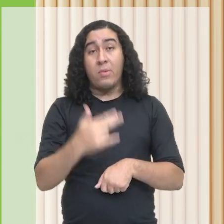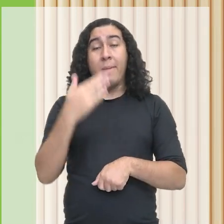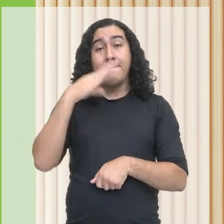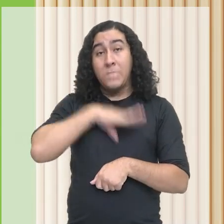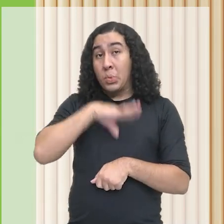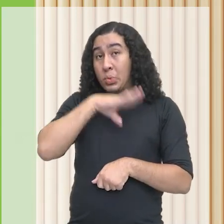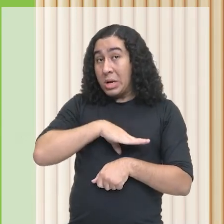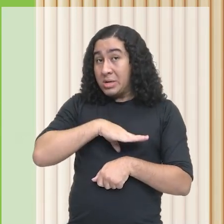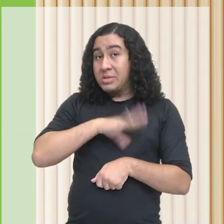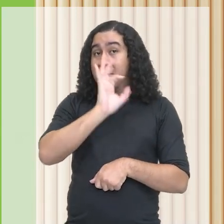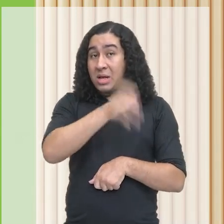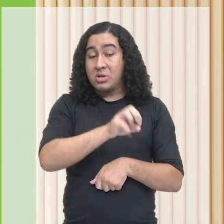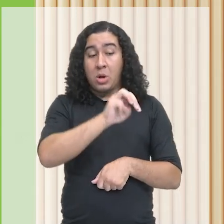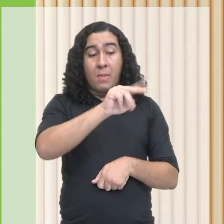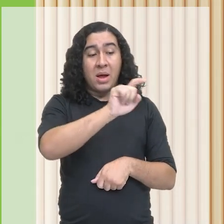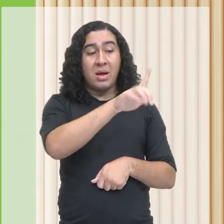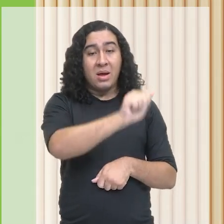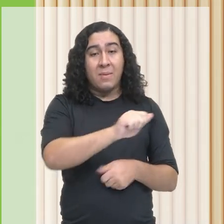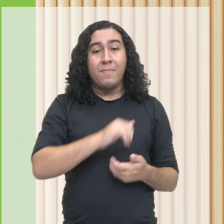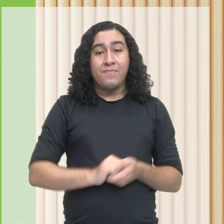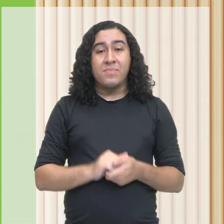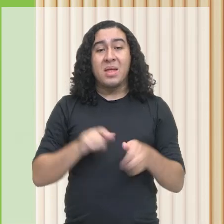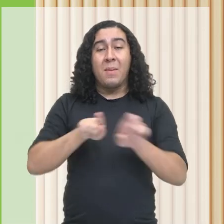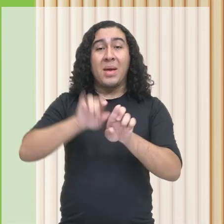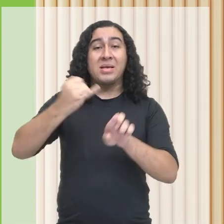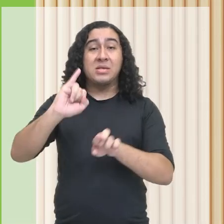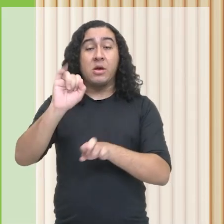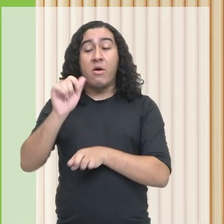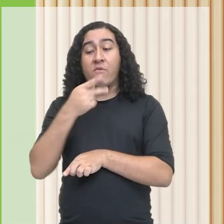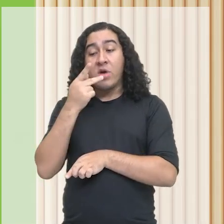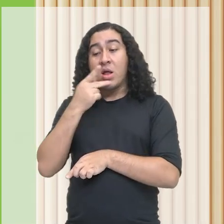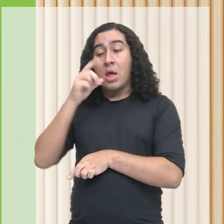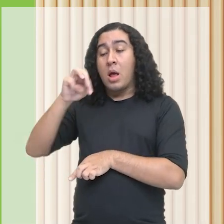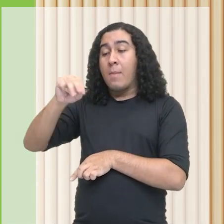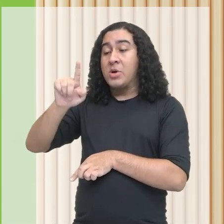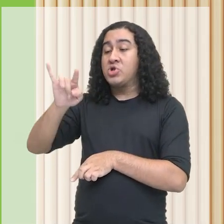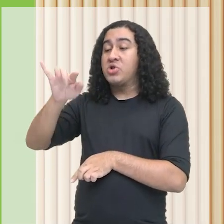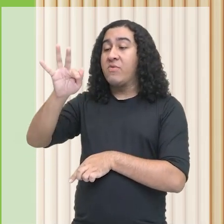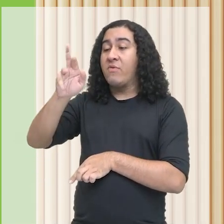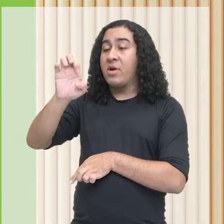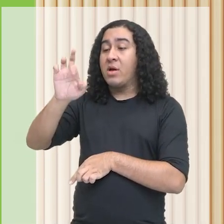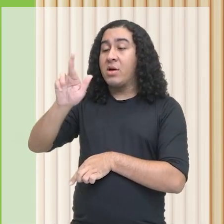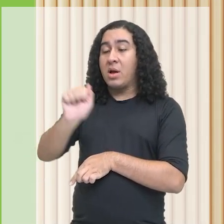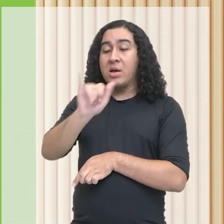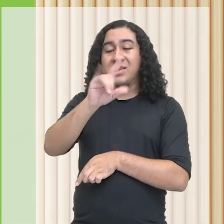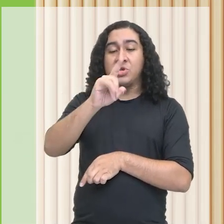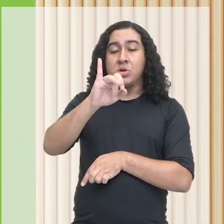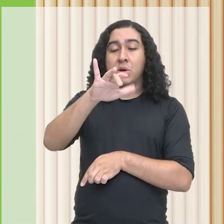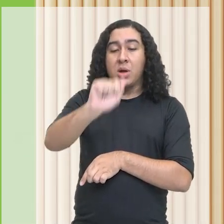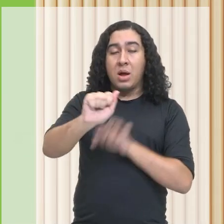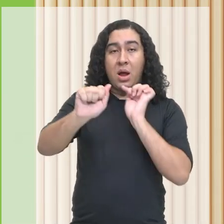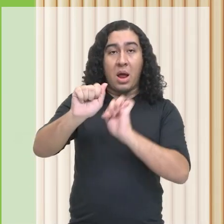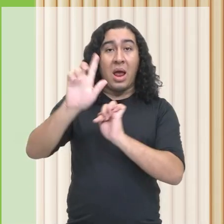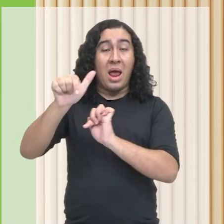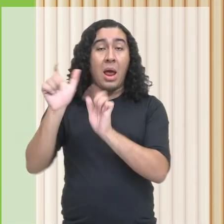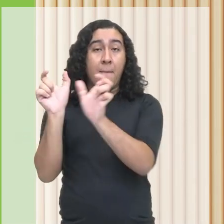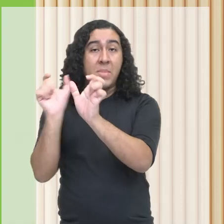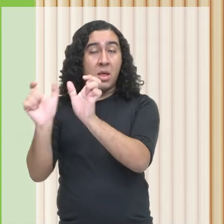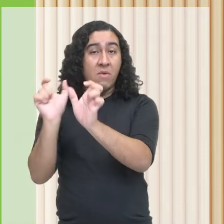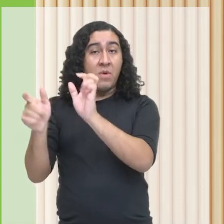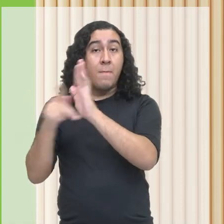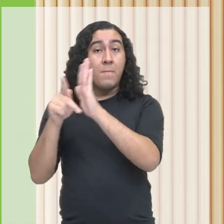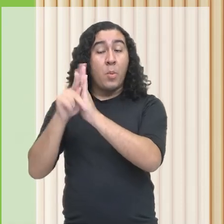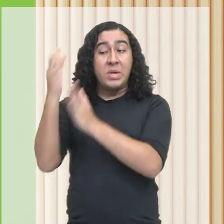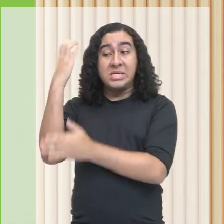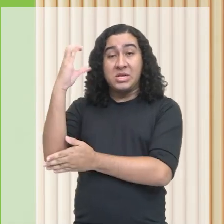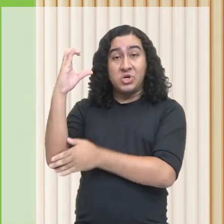língua. Agora, se eu falar mangífera índica, que é o nome científico da manga, se eu falar no Japão,